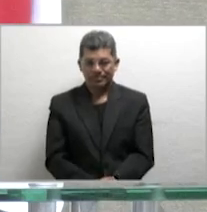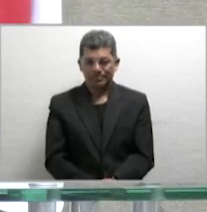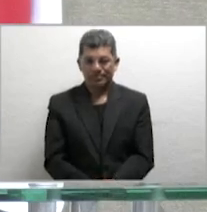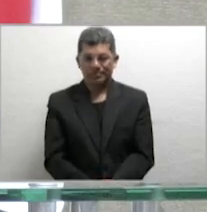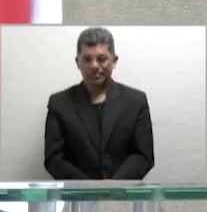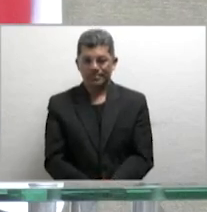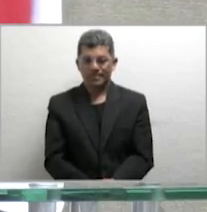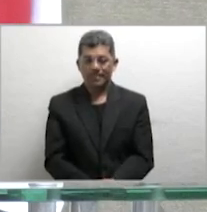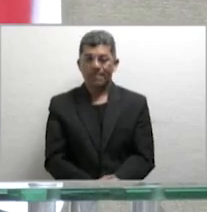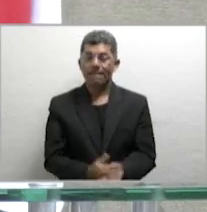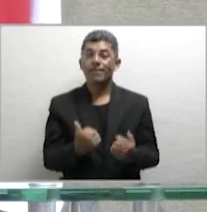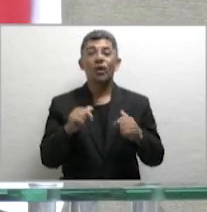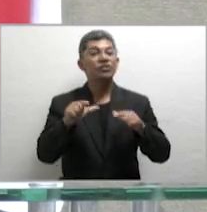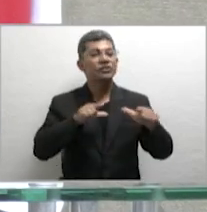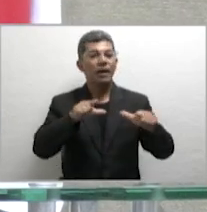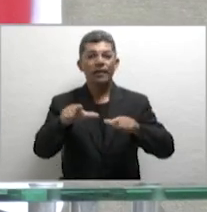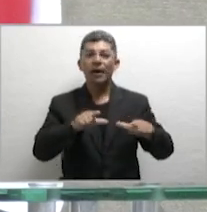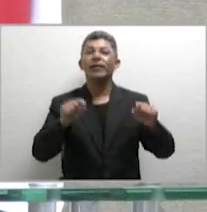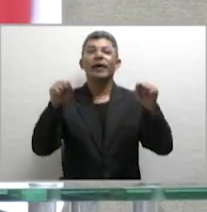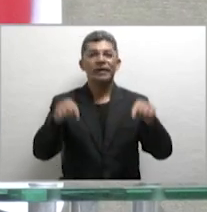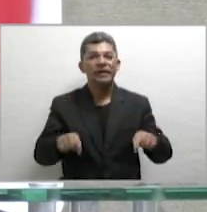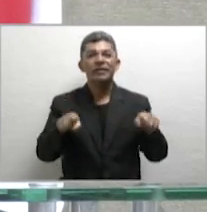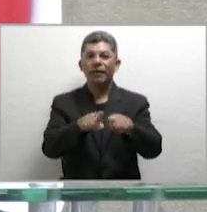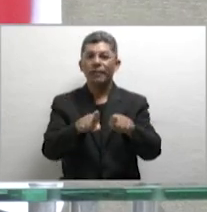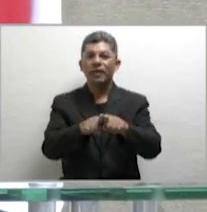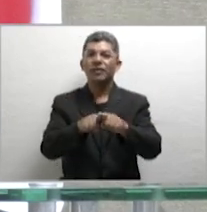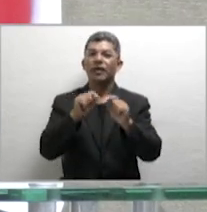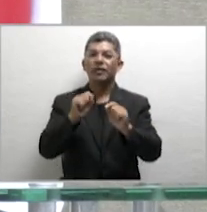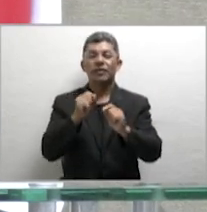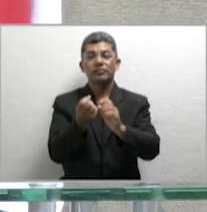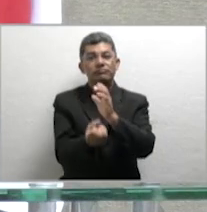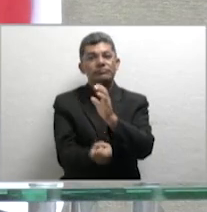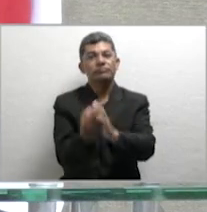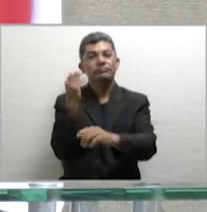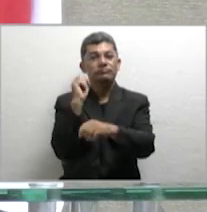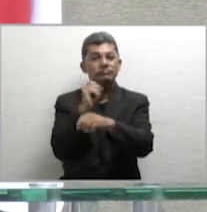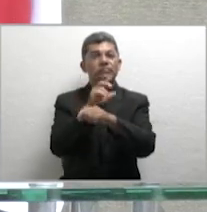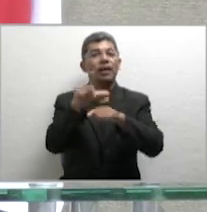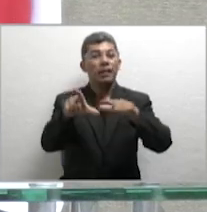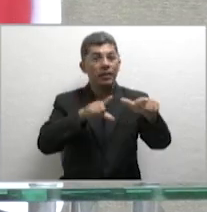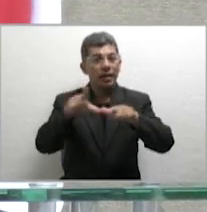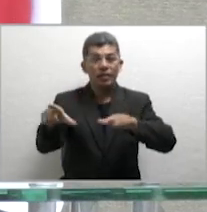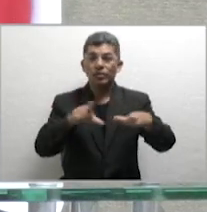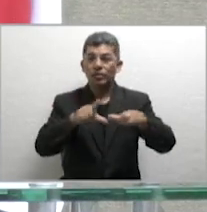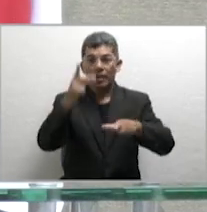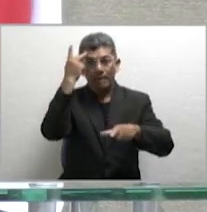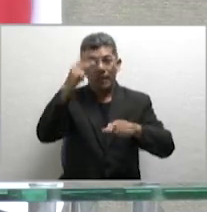Nossa função aqui também é gerar emprego, sobretudo